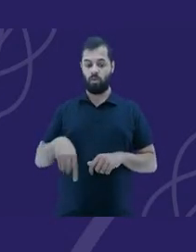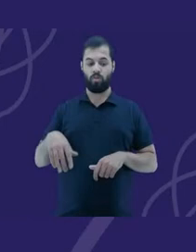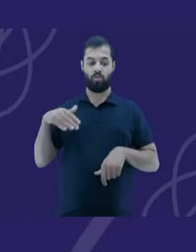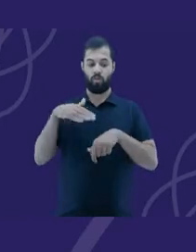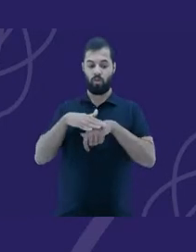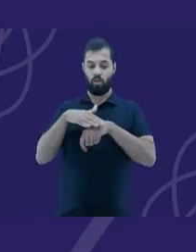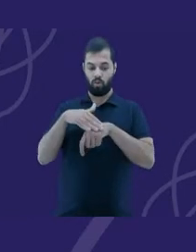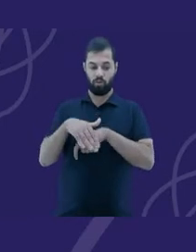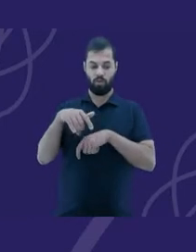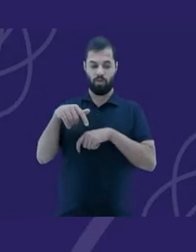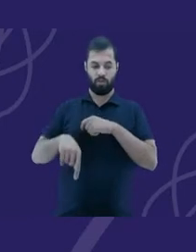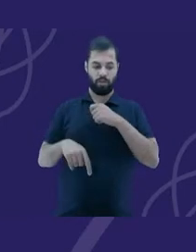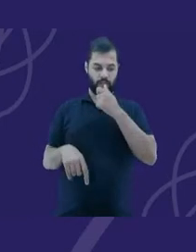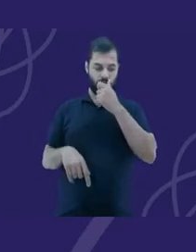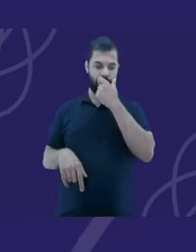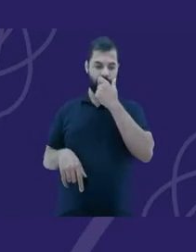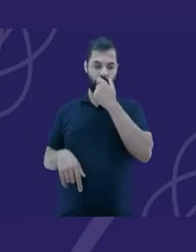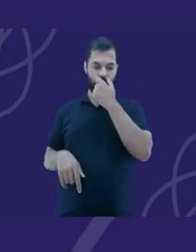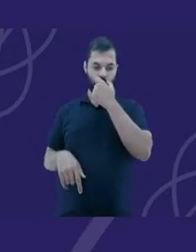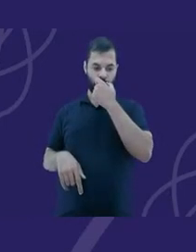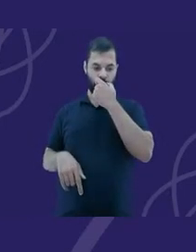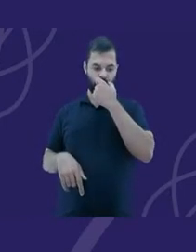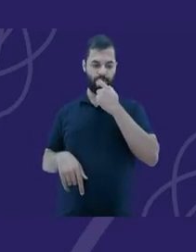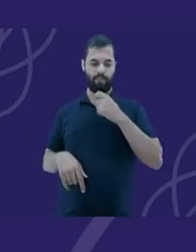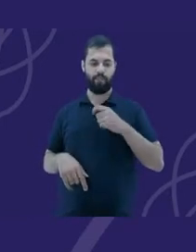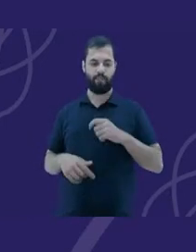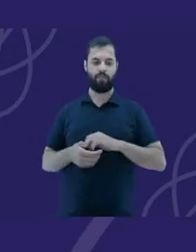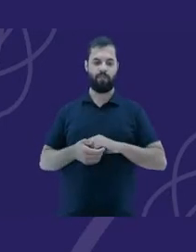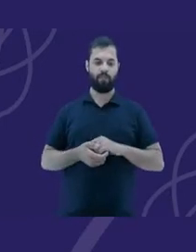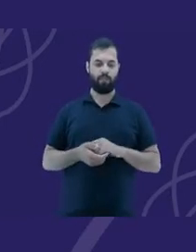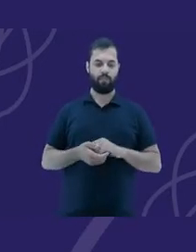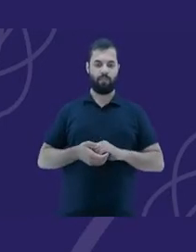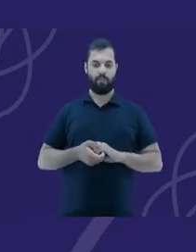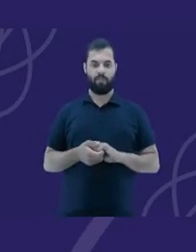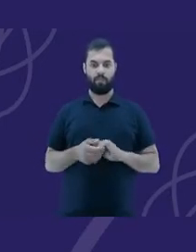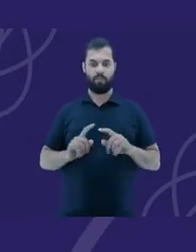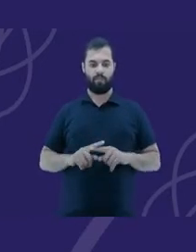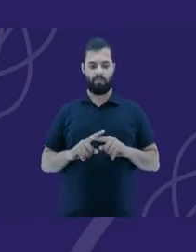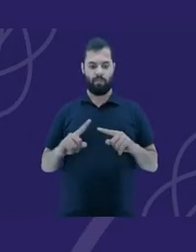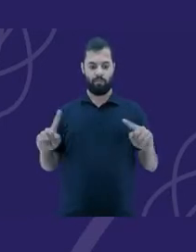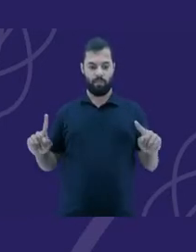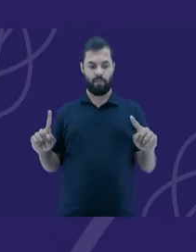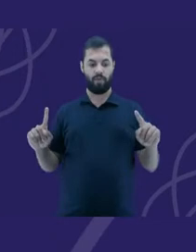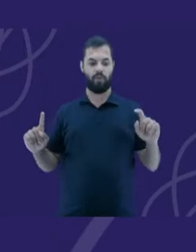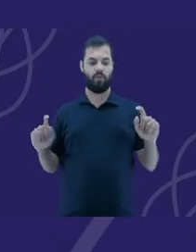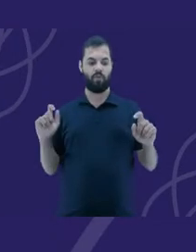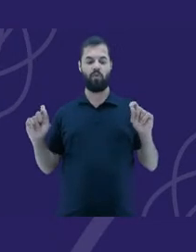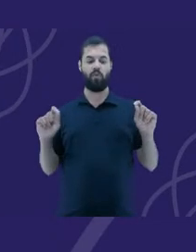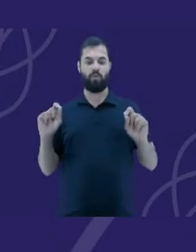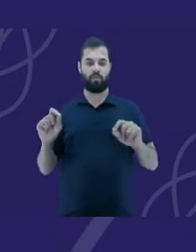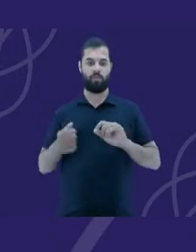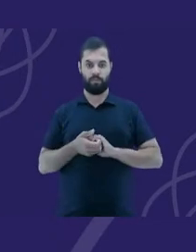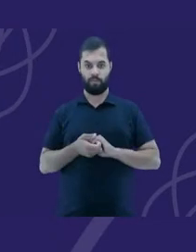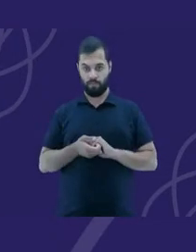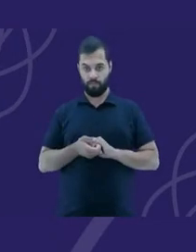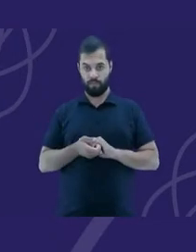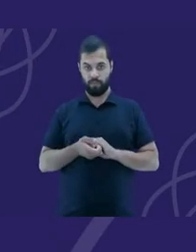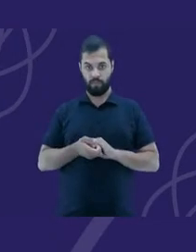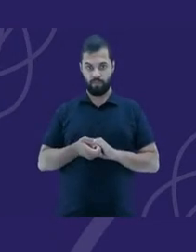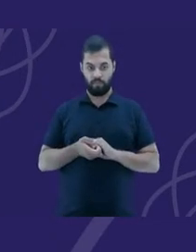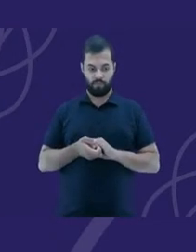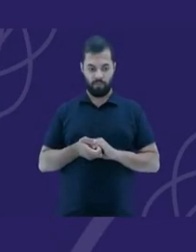temos a presença de duas figuras, né, que também fazem parte, né, desse acompanhamento,